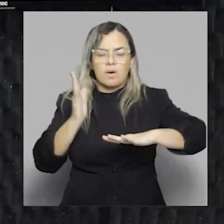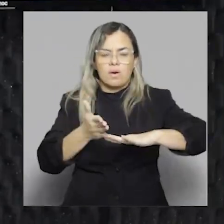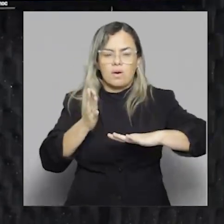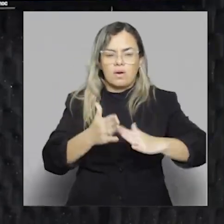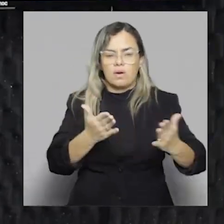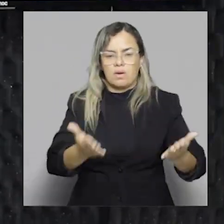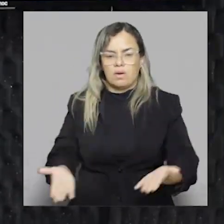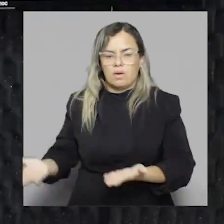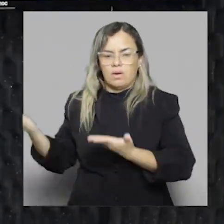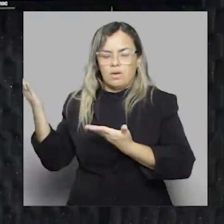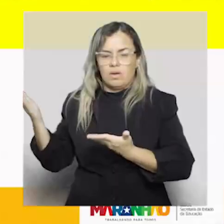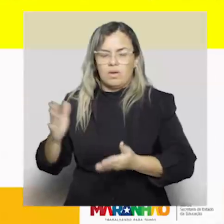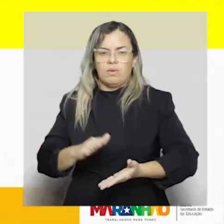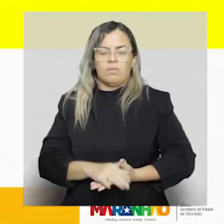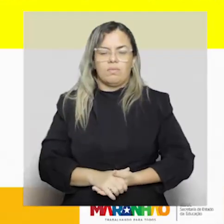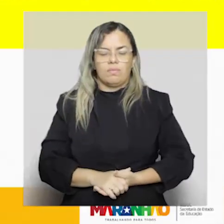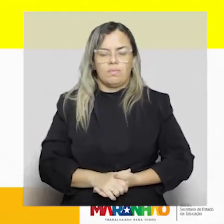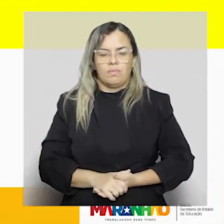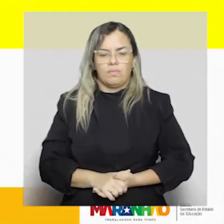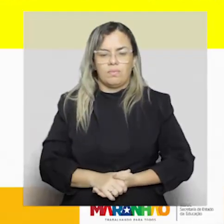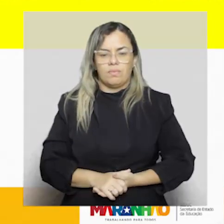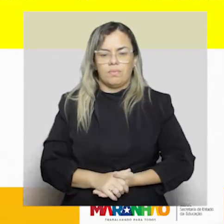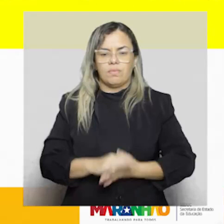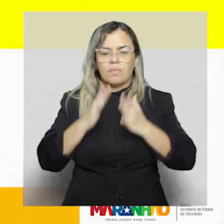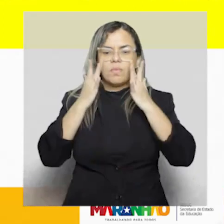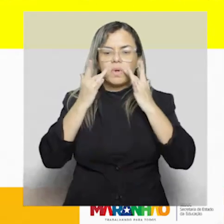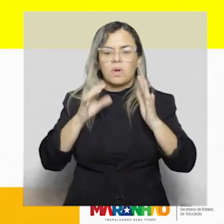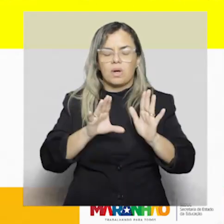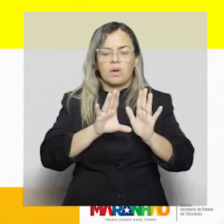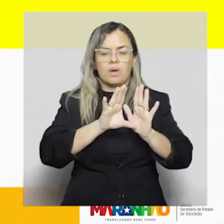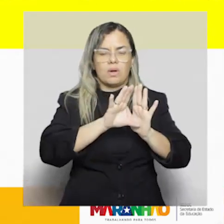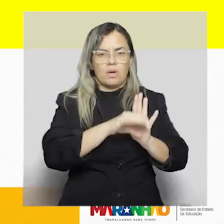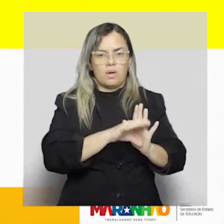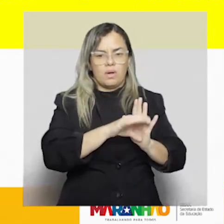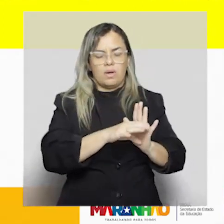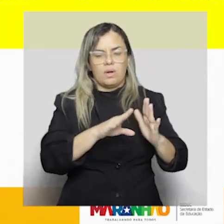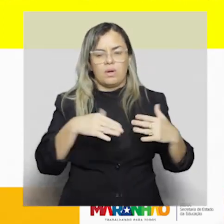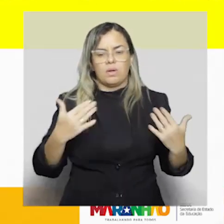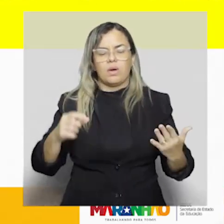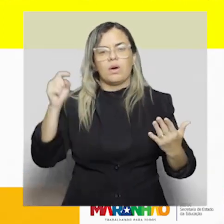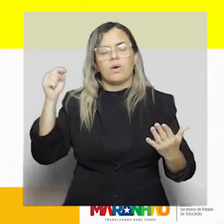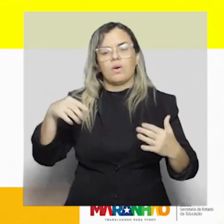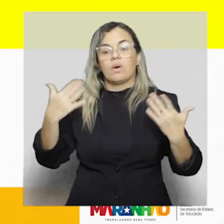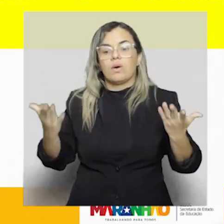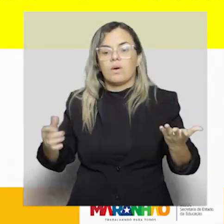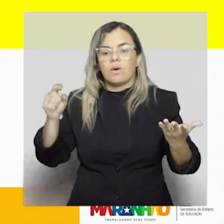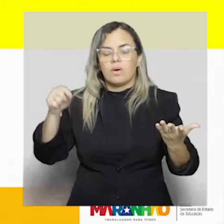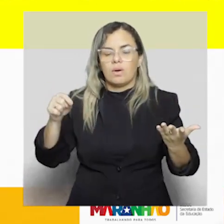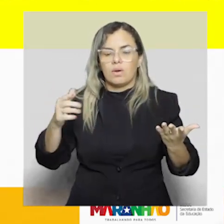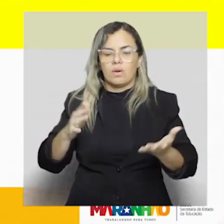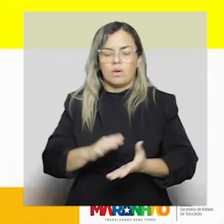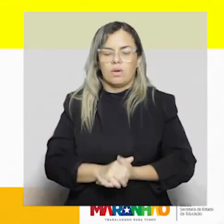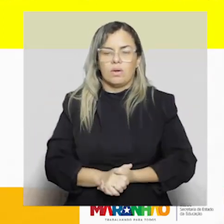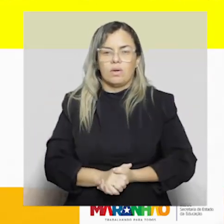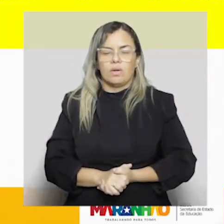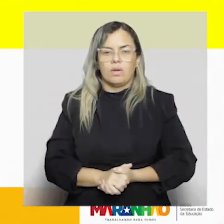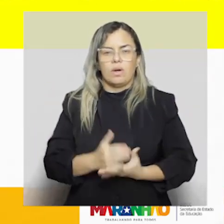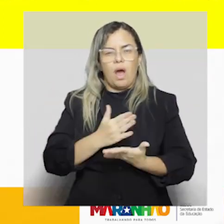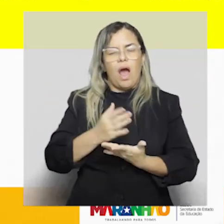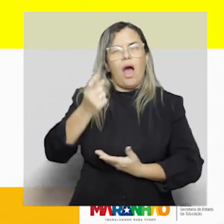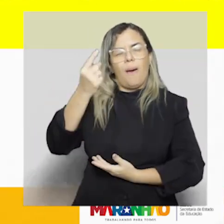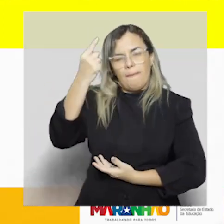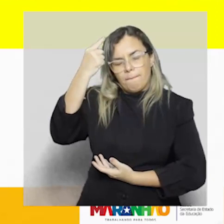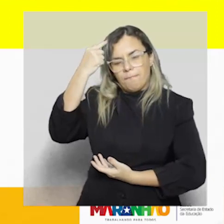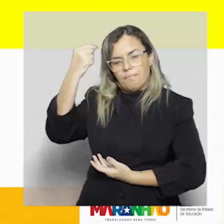encaixa? A gente chama isso de arte conceitual. O que é arte conceitual? A arte conceitual, ela parte da